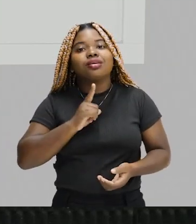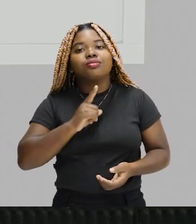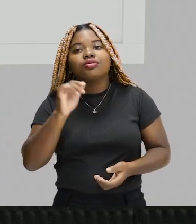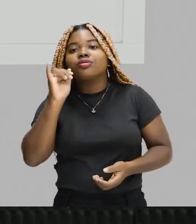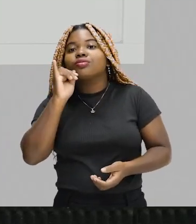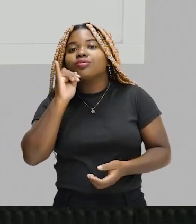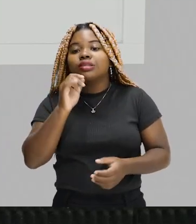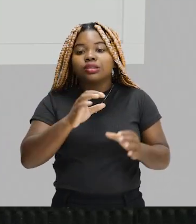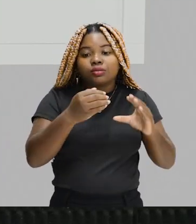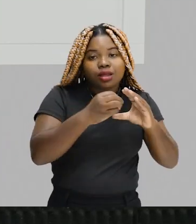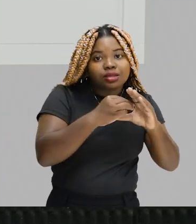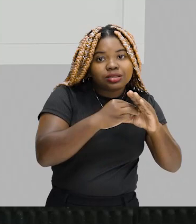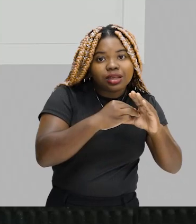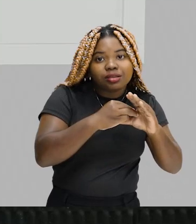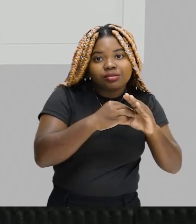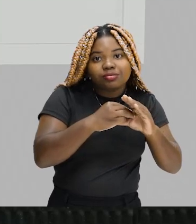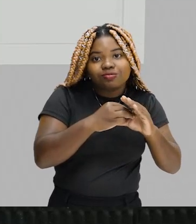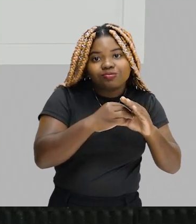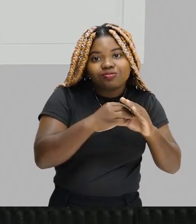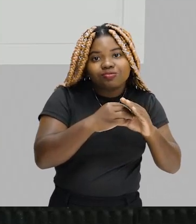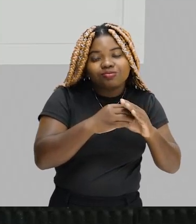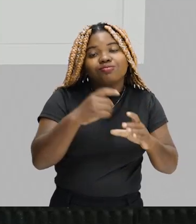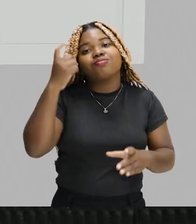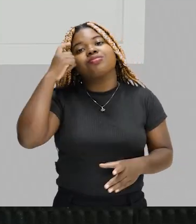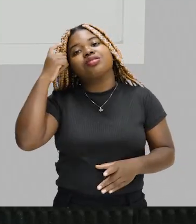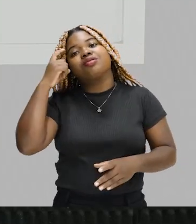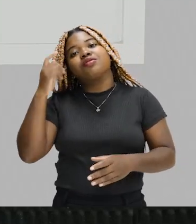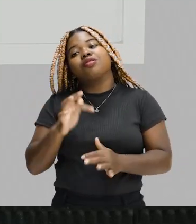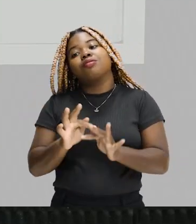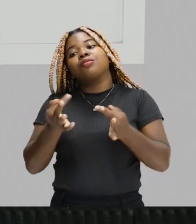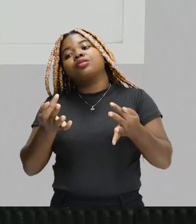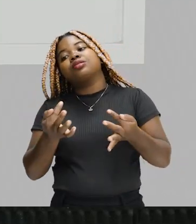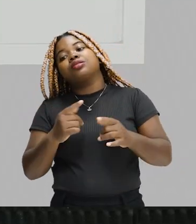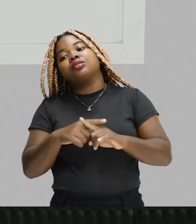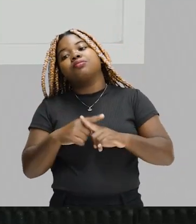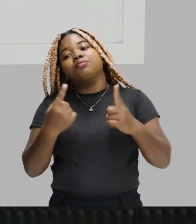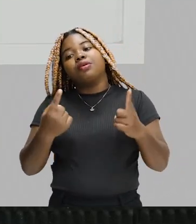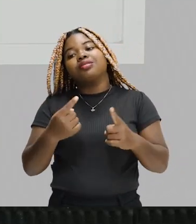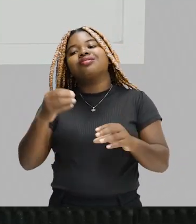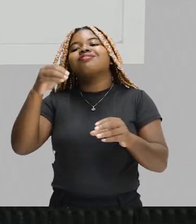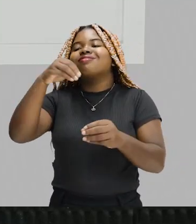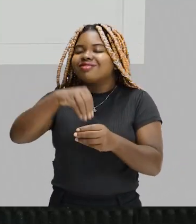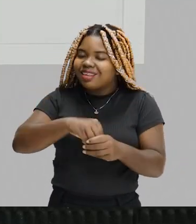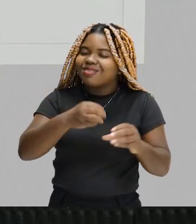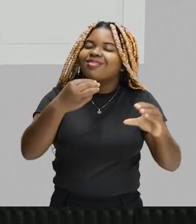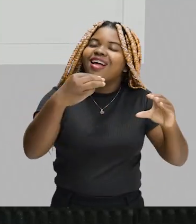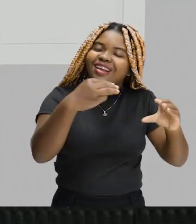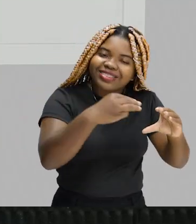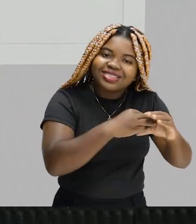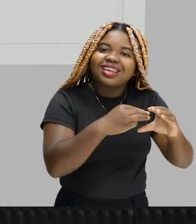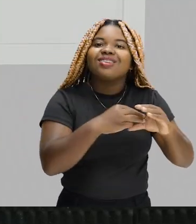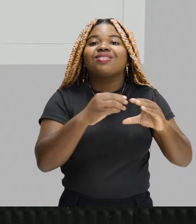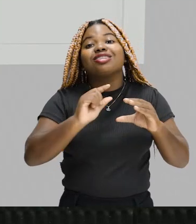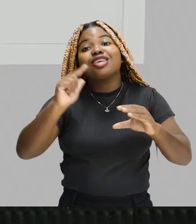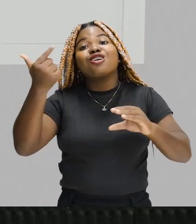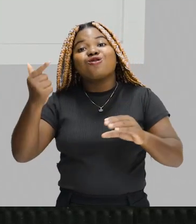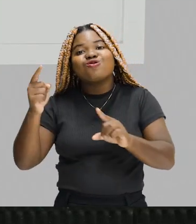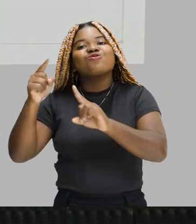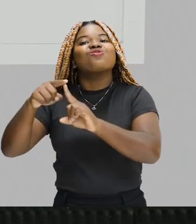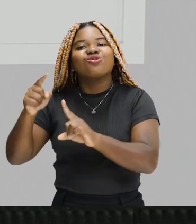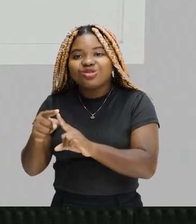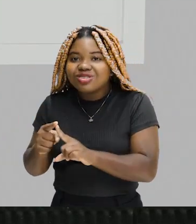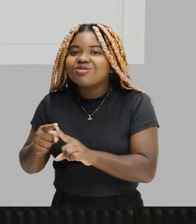simples, né, de um tecido. Mas não, dentro da célula nós ainda temos partículas menores, né, que